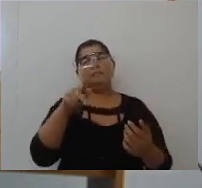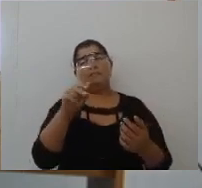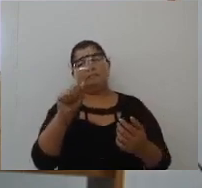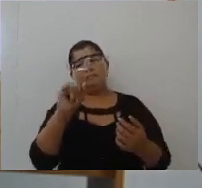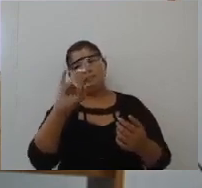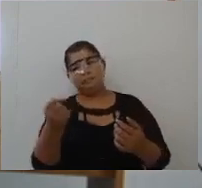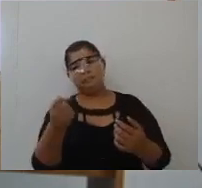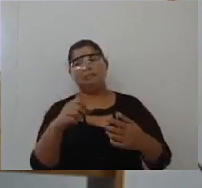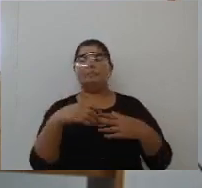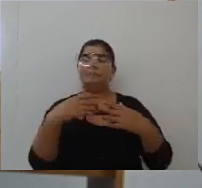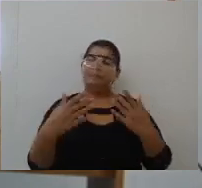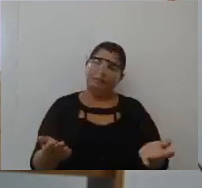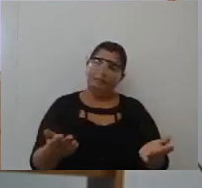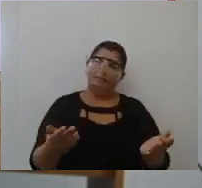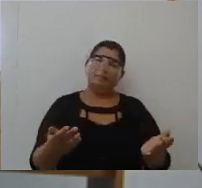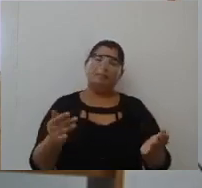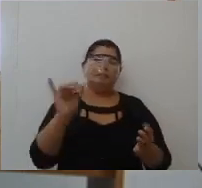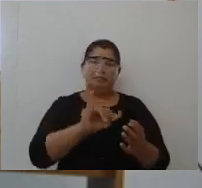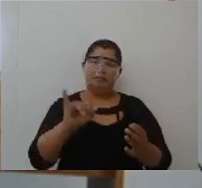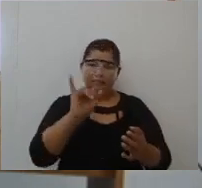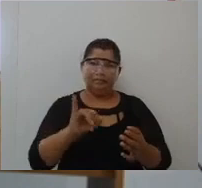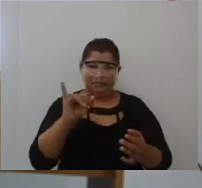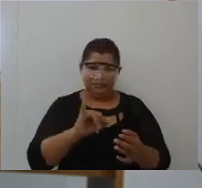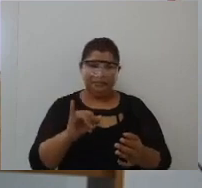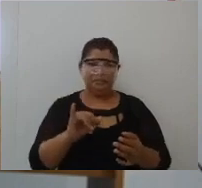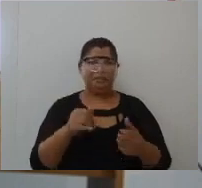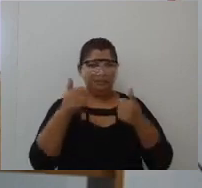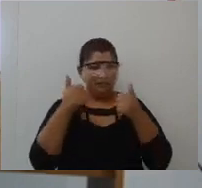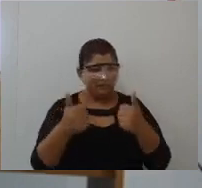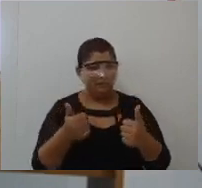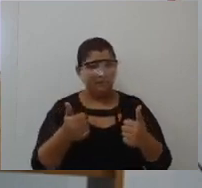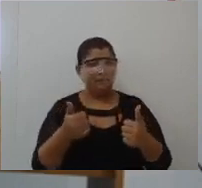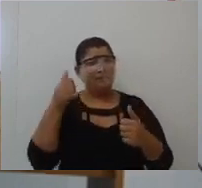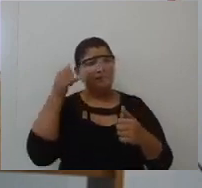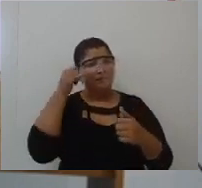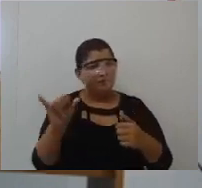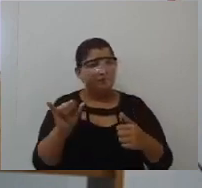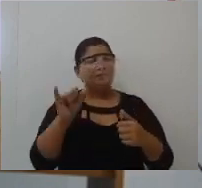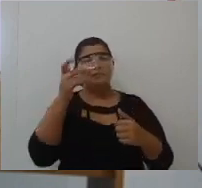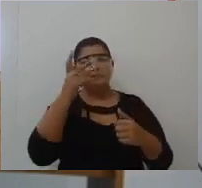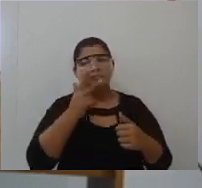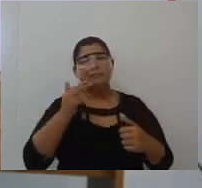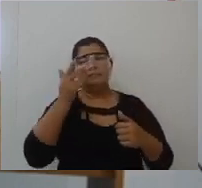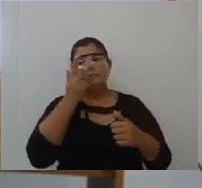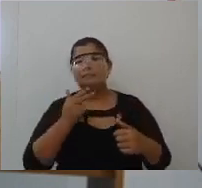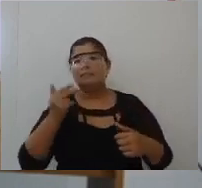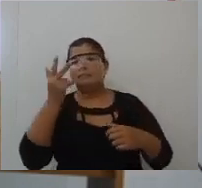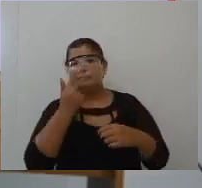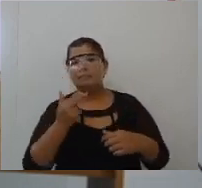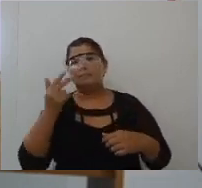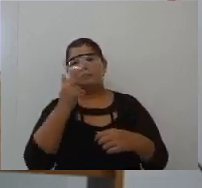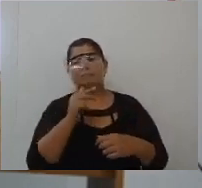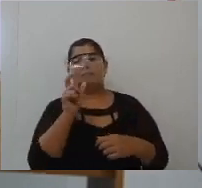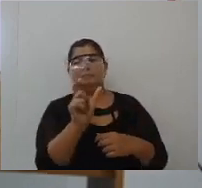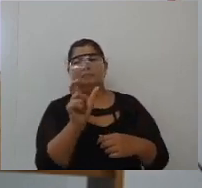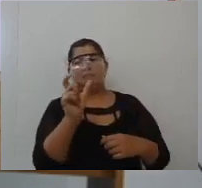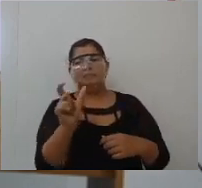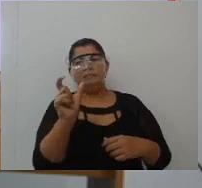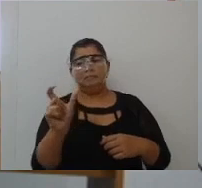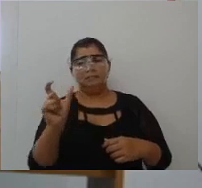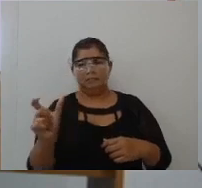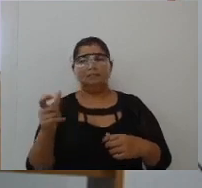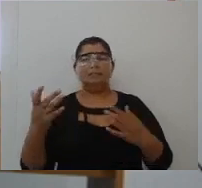é fundamental. Beleza? Você evita a repetição desnecessária de termos dentro da sua